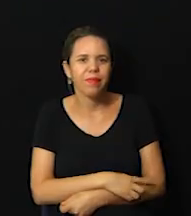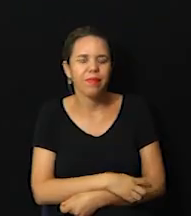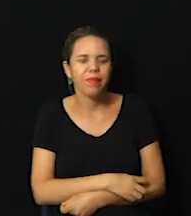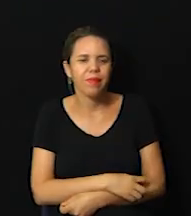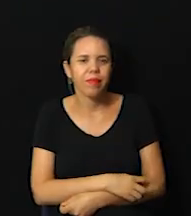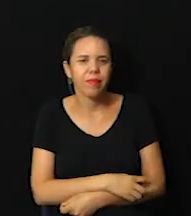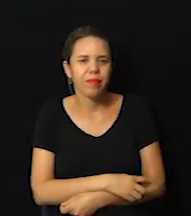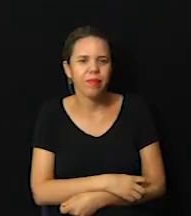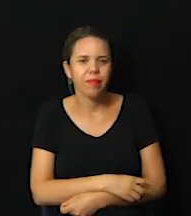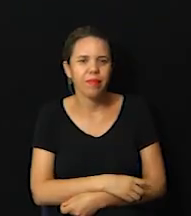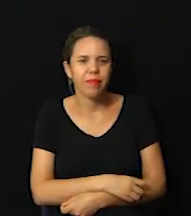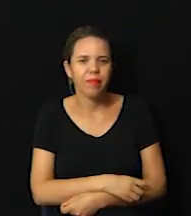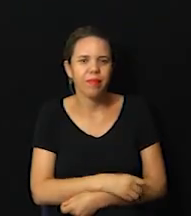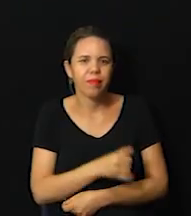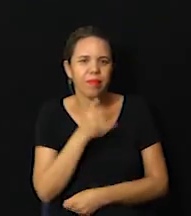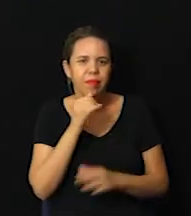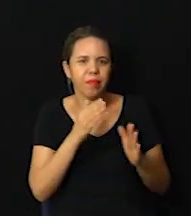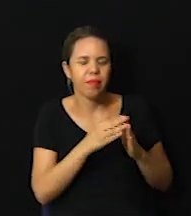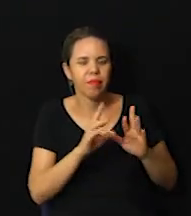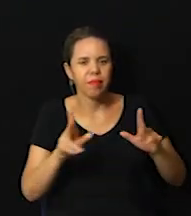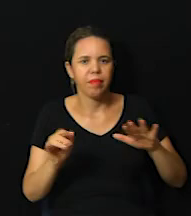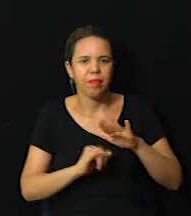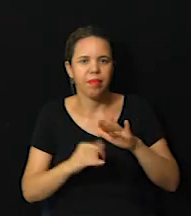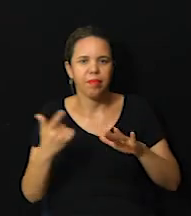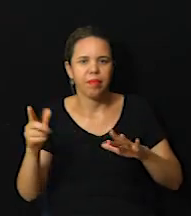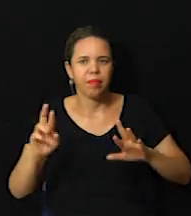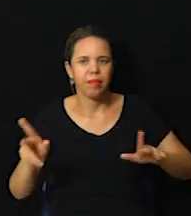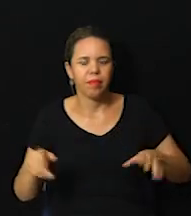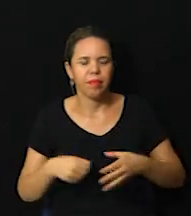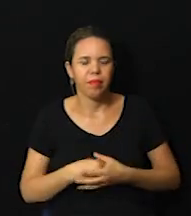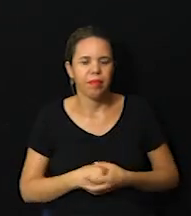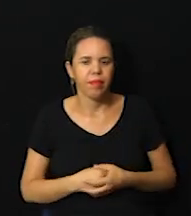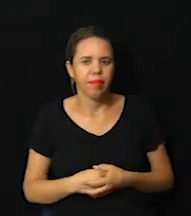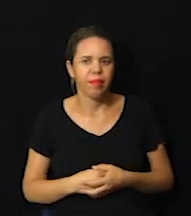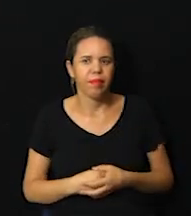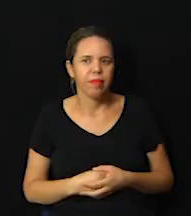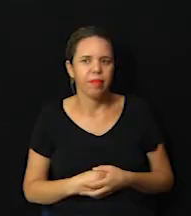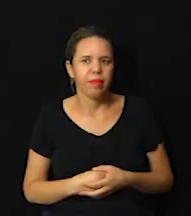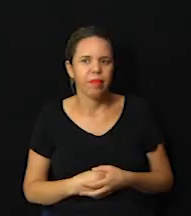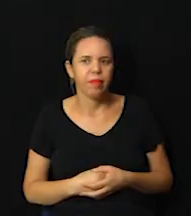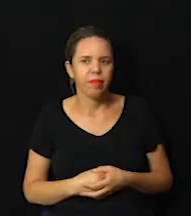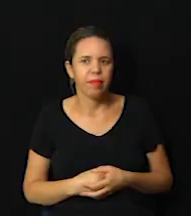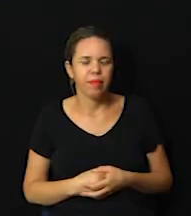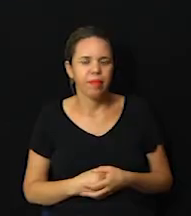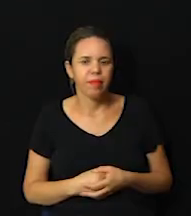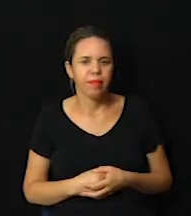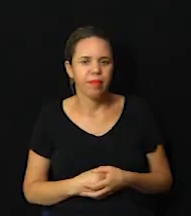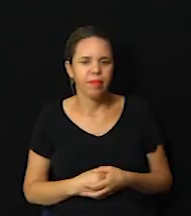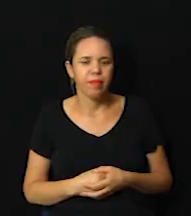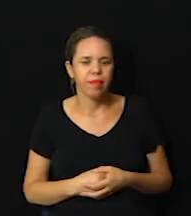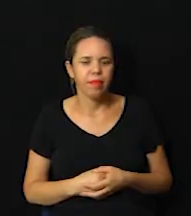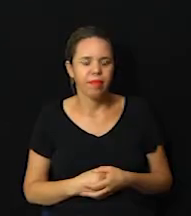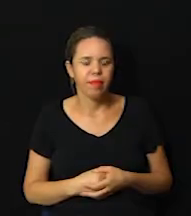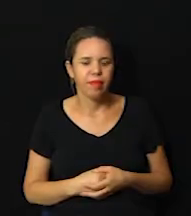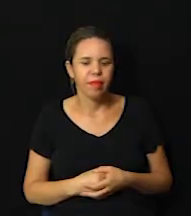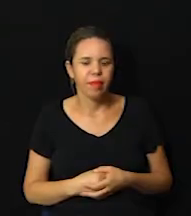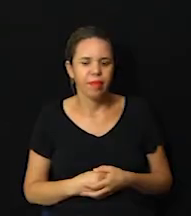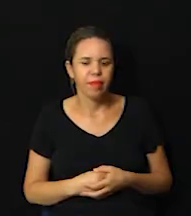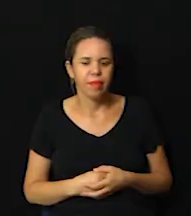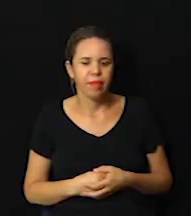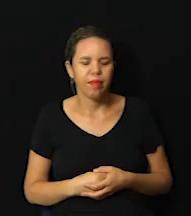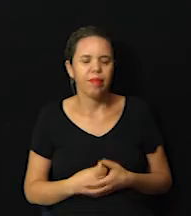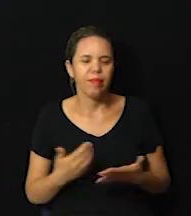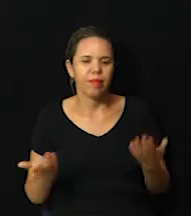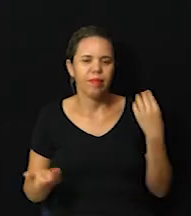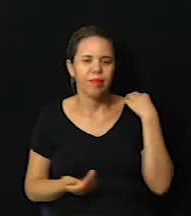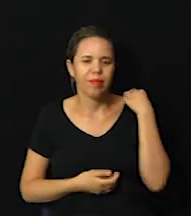tem esse assim, em casa trabalho. é uma coisa, agora na casa dos outros. É verdade. Ai, que bom, porque a gente Alessandra.